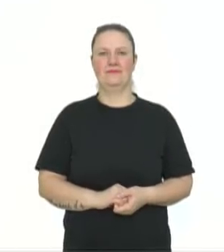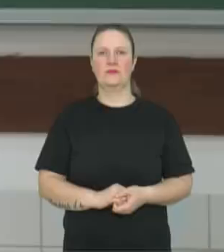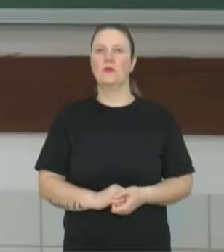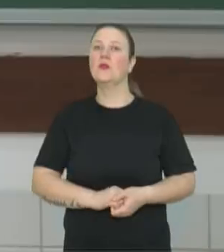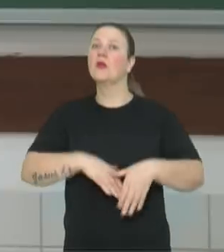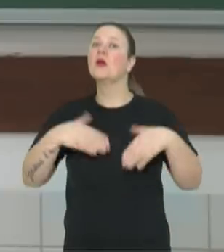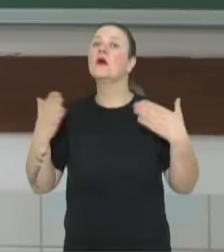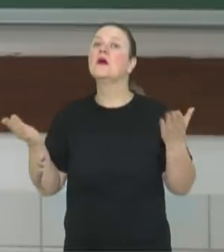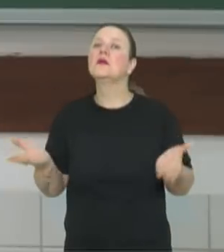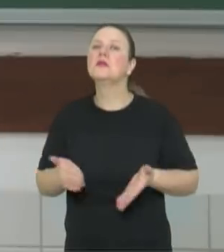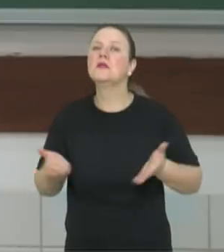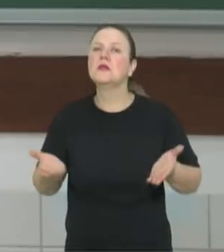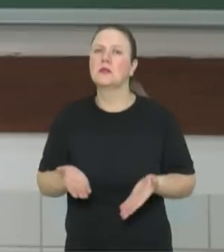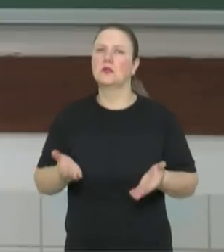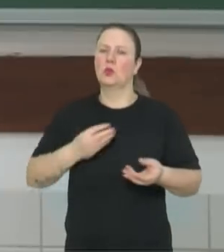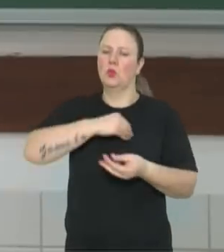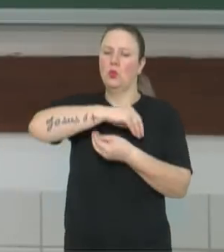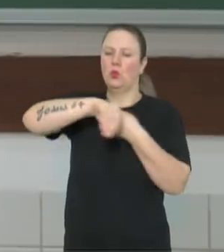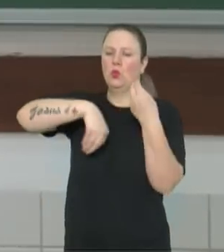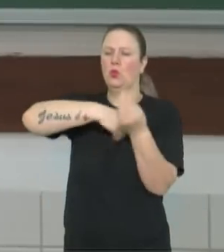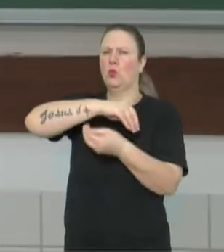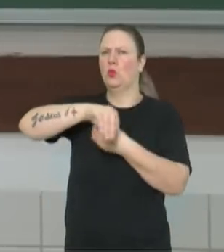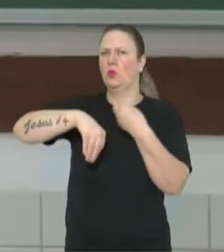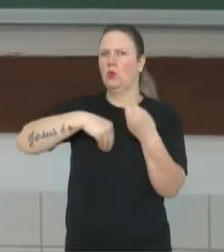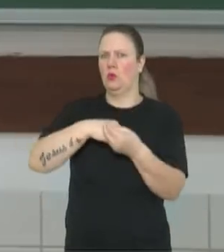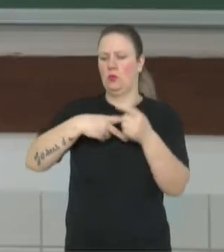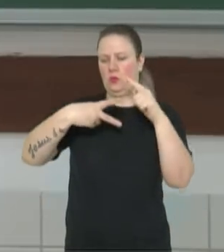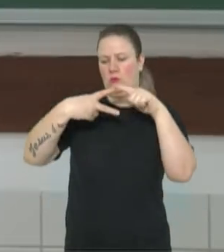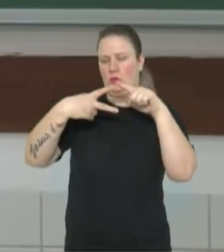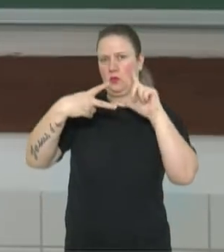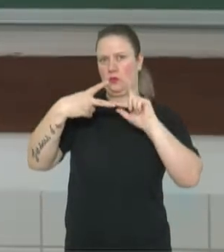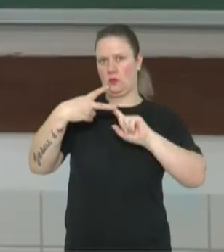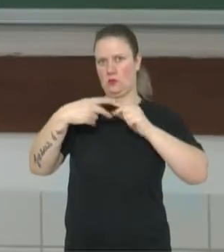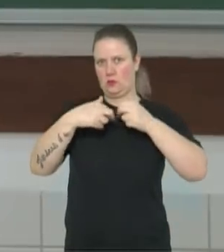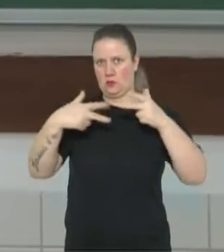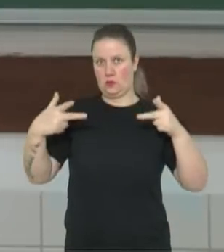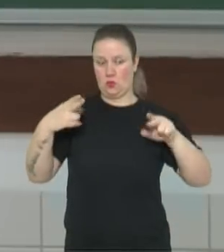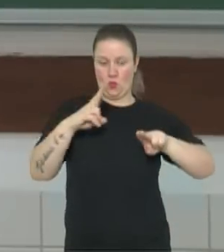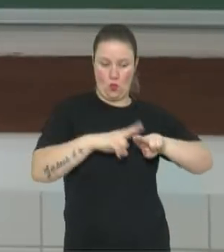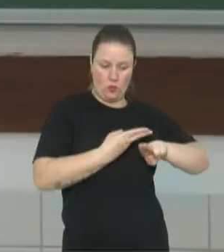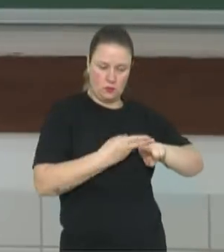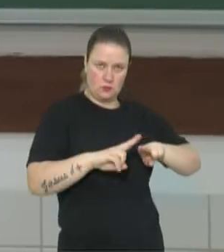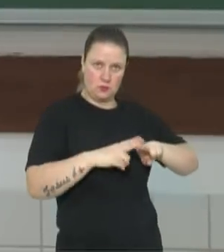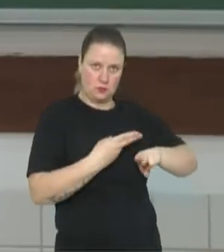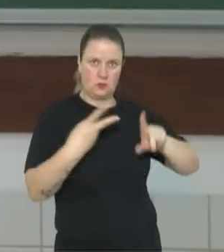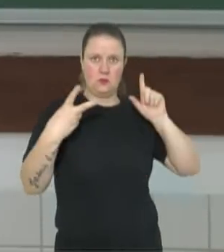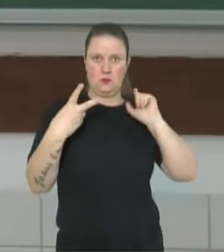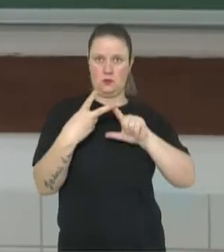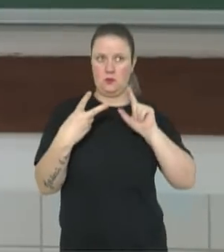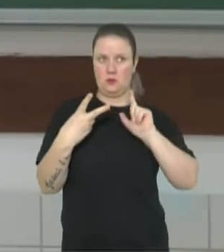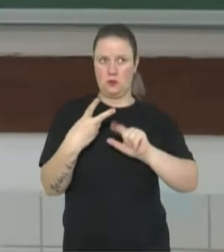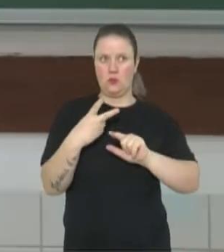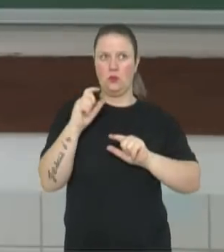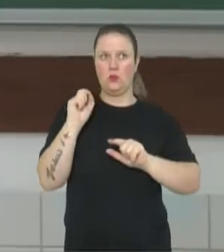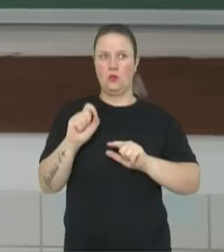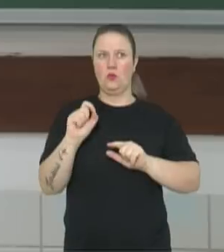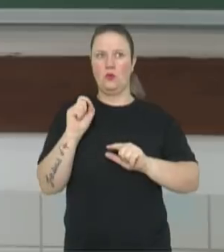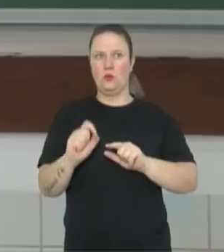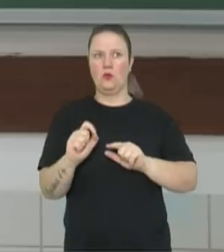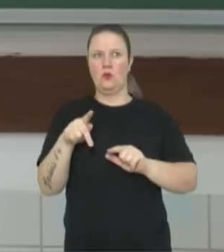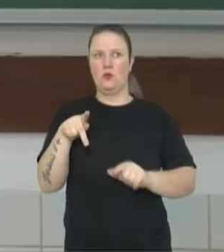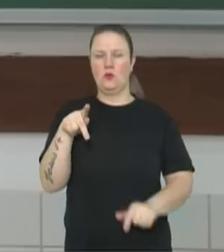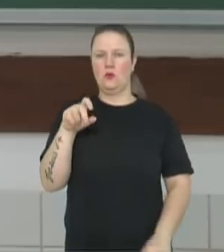satisfies. Então aqui ele está misturando duas coisas, o chocolate com o Spotify, né? São duas